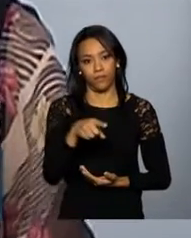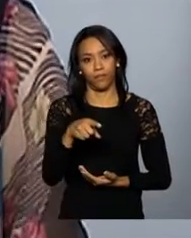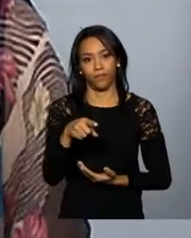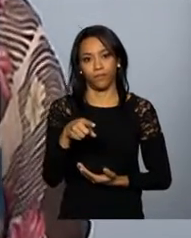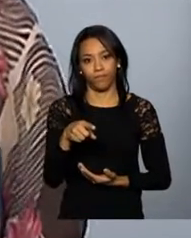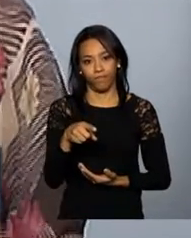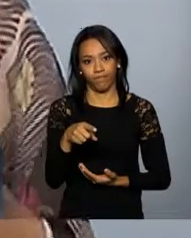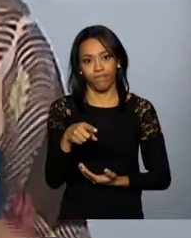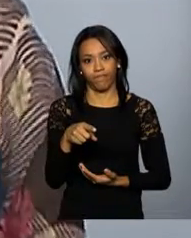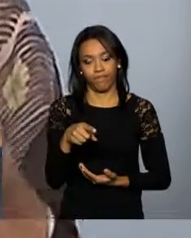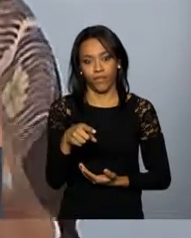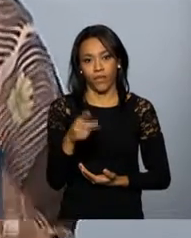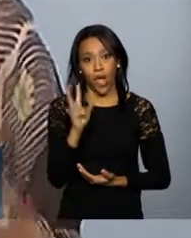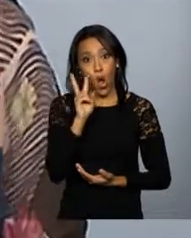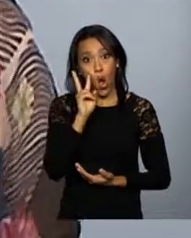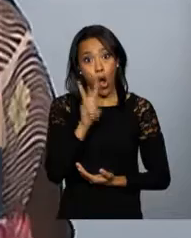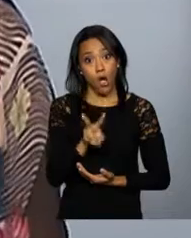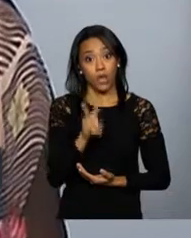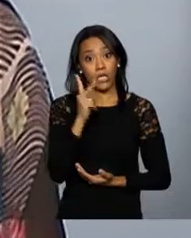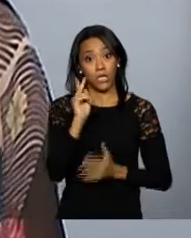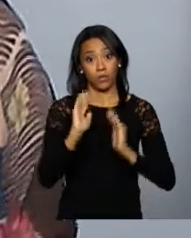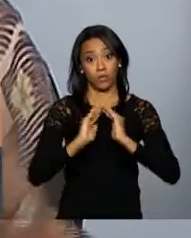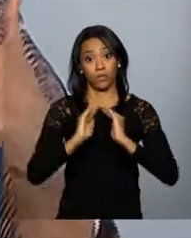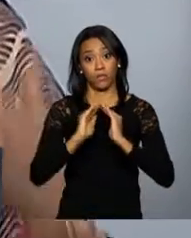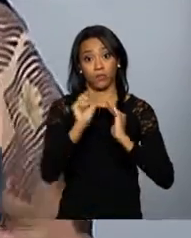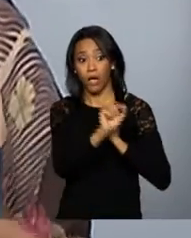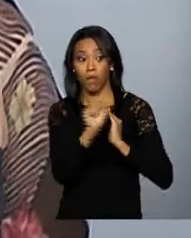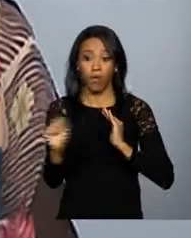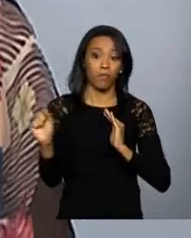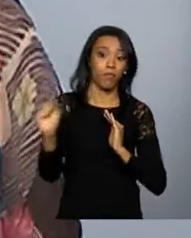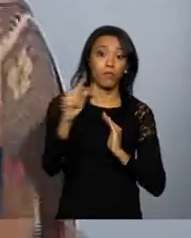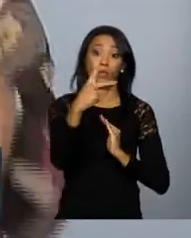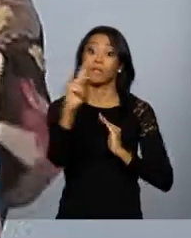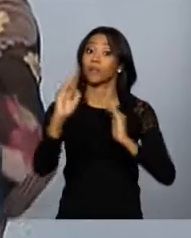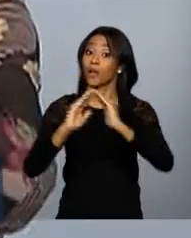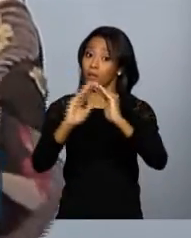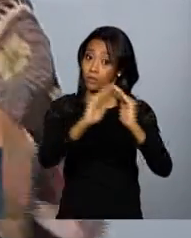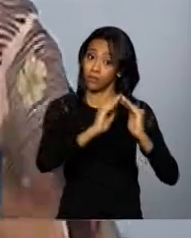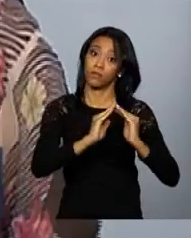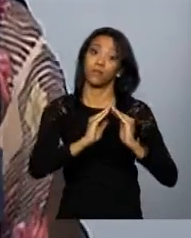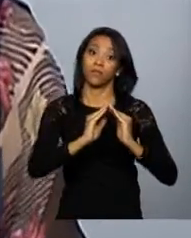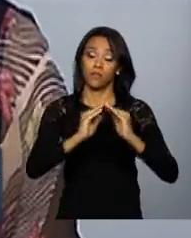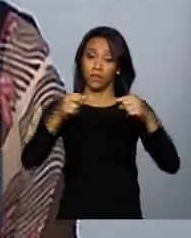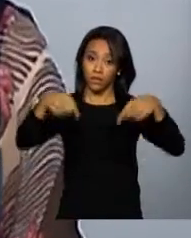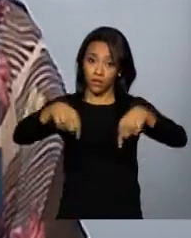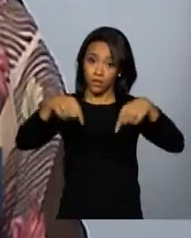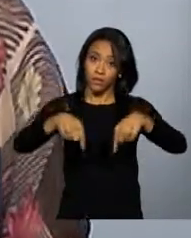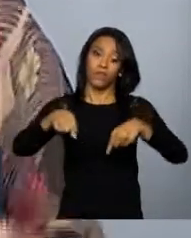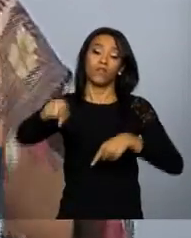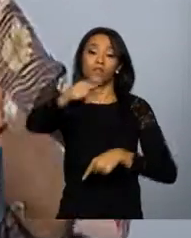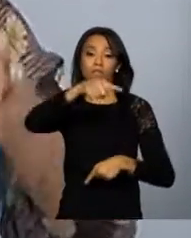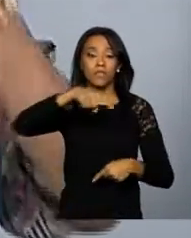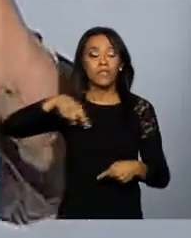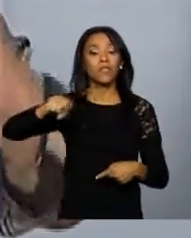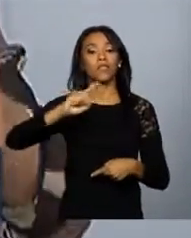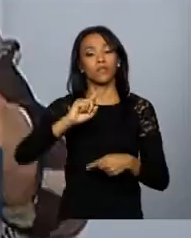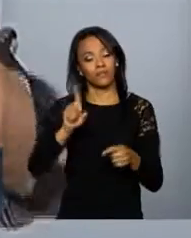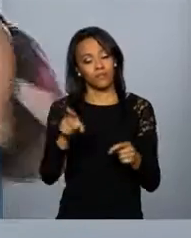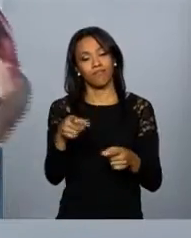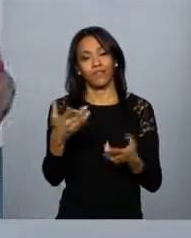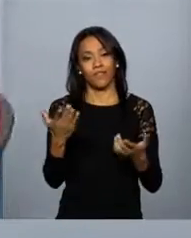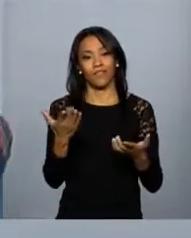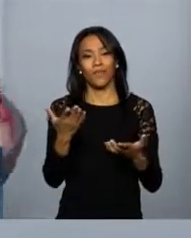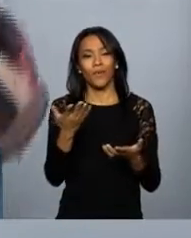olhem para dentro das suas residências, das suas casas, e aqui, vocês que são